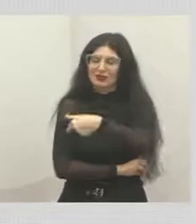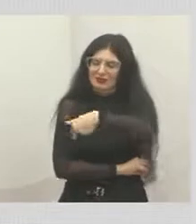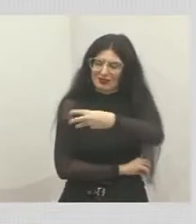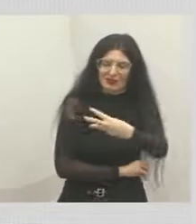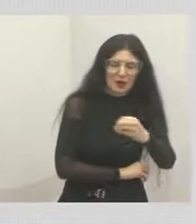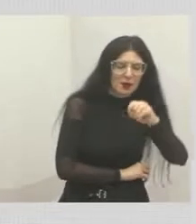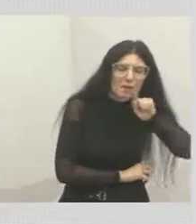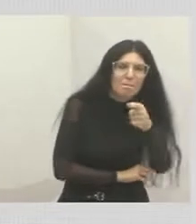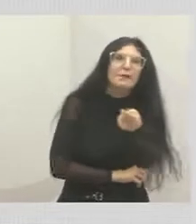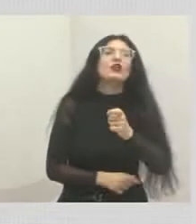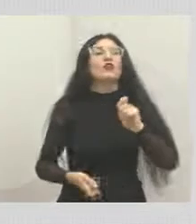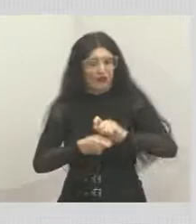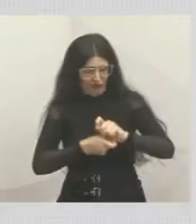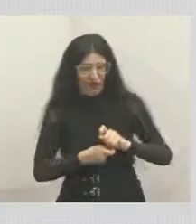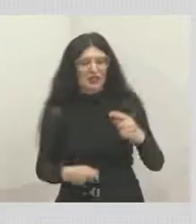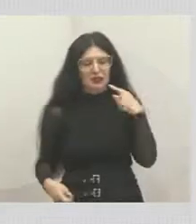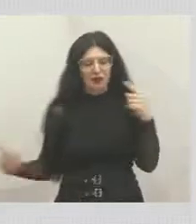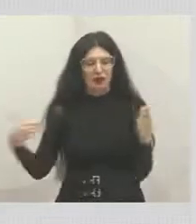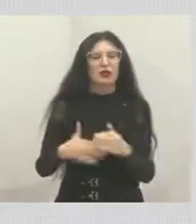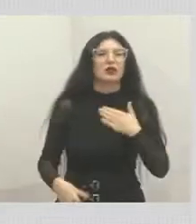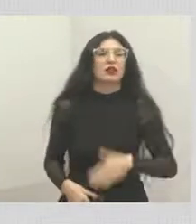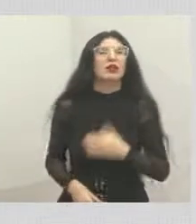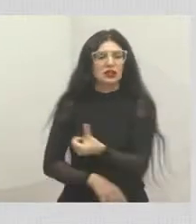até o segundo quadrimestre,